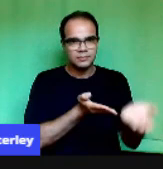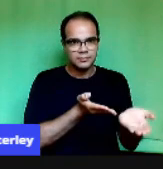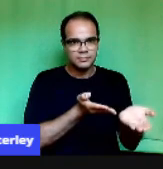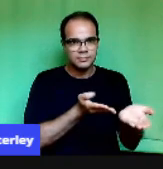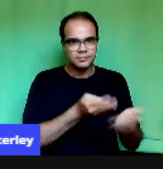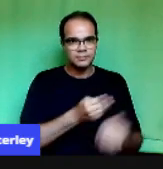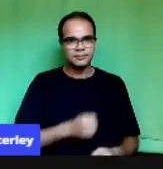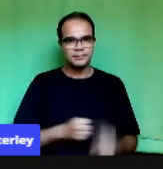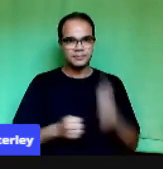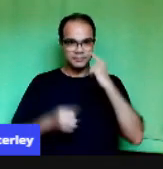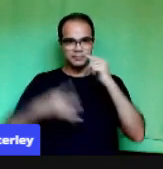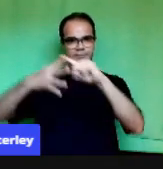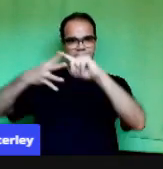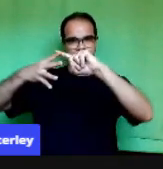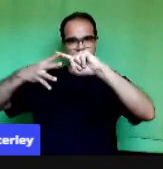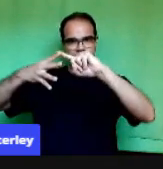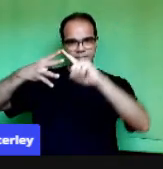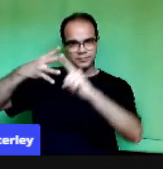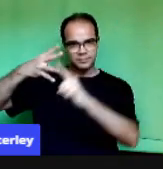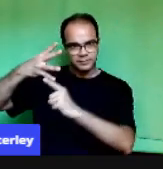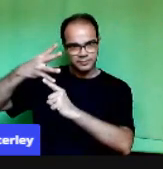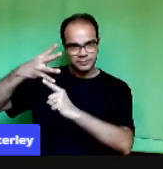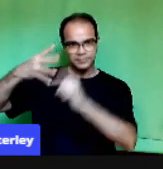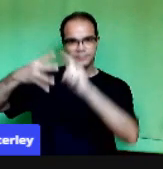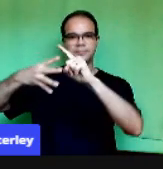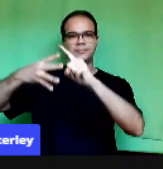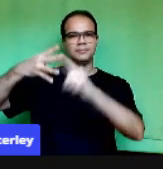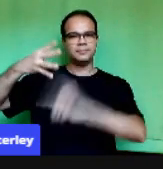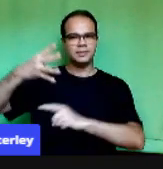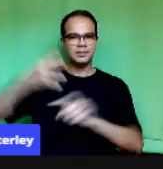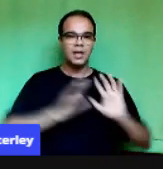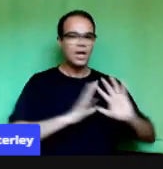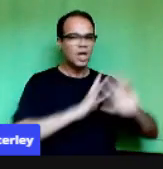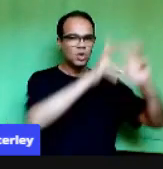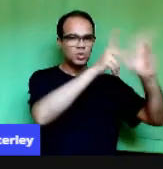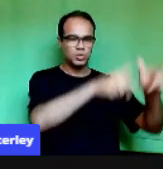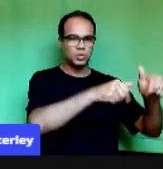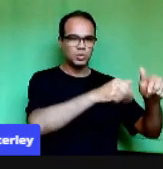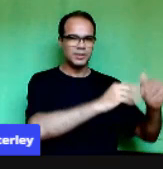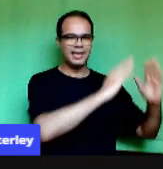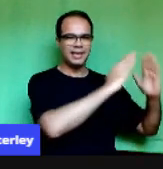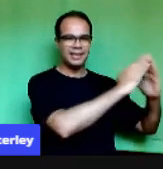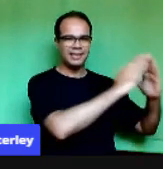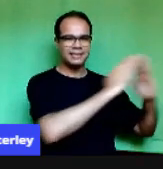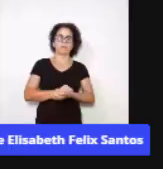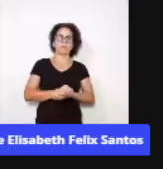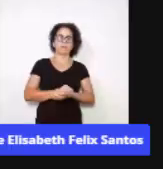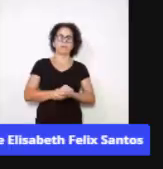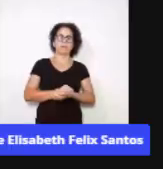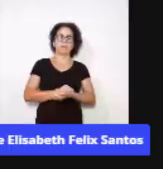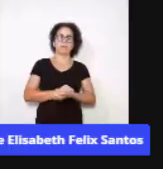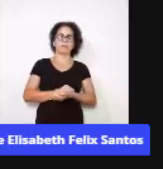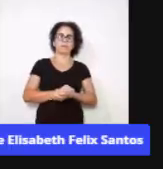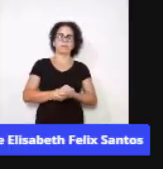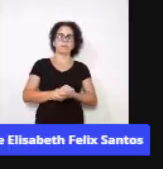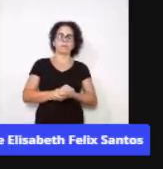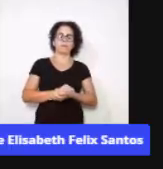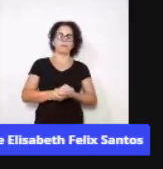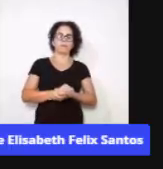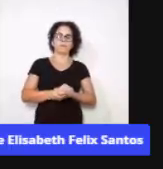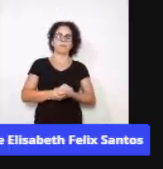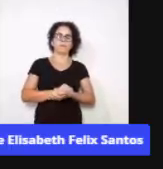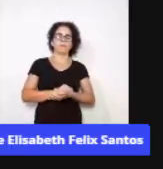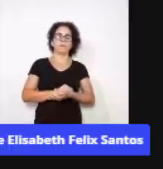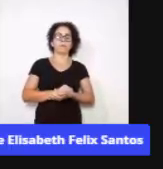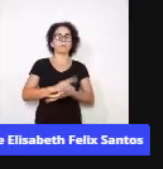de uma maneira muito abrangente, e nós englobamos toda a comunidade escolar. Mas eu apresento para você aqui, Eban, é muito